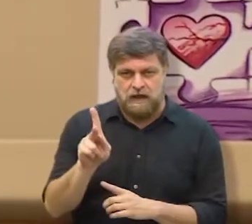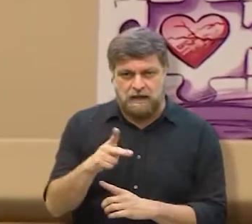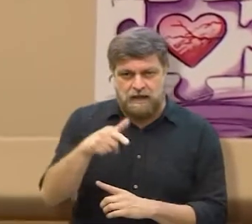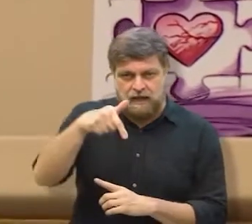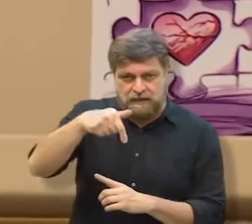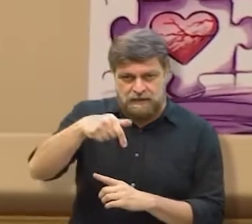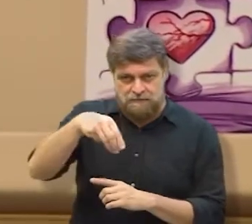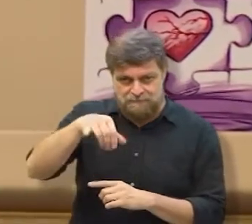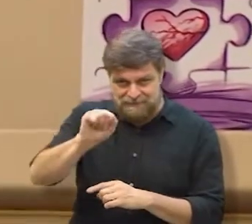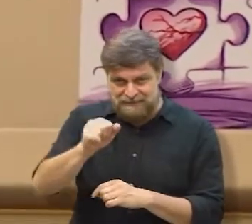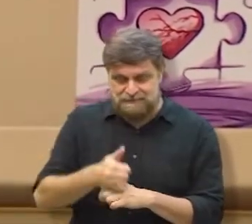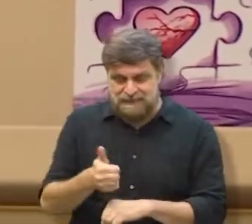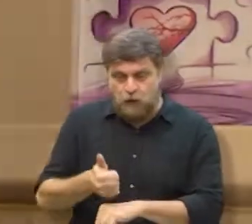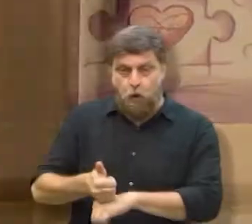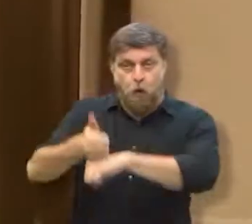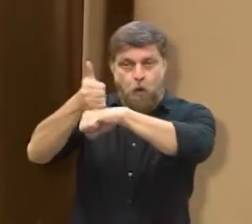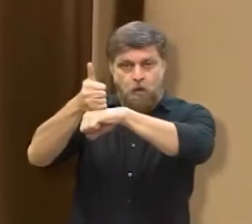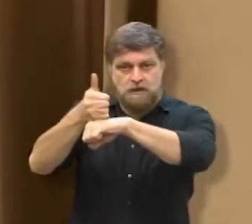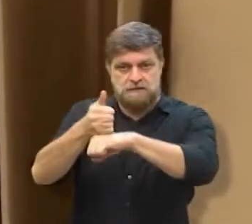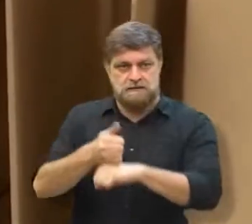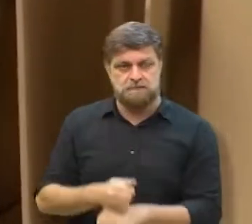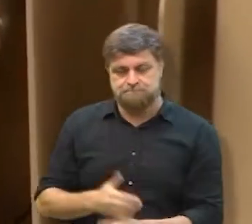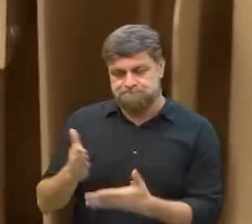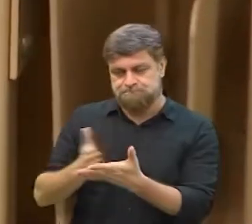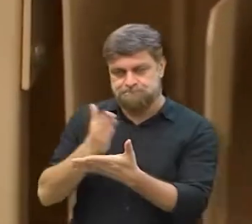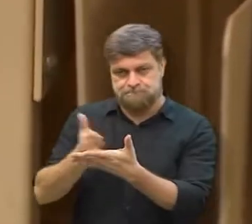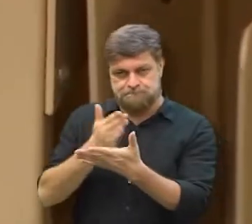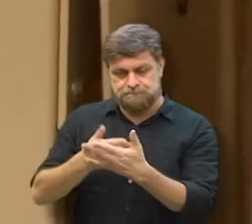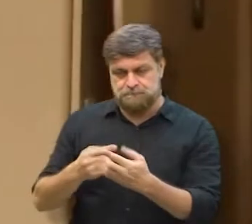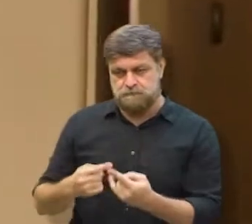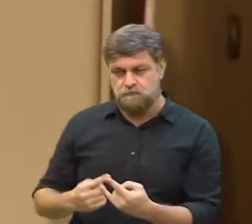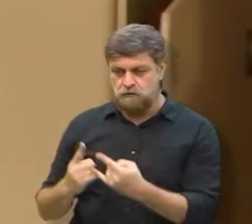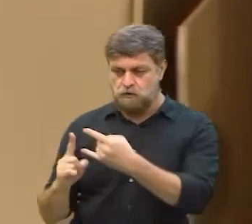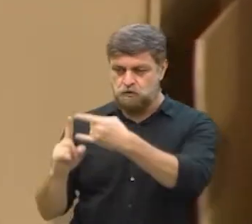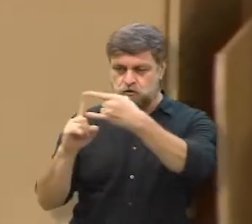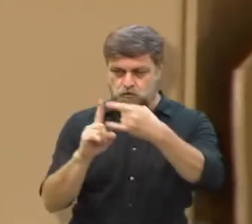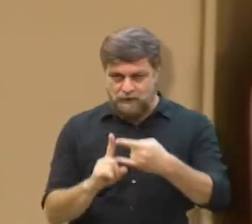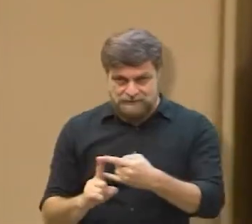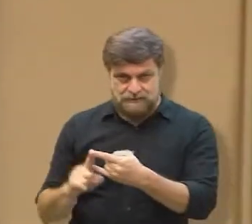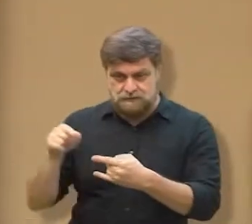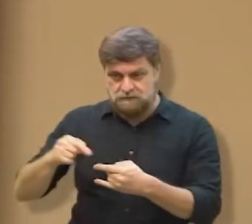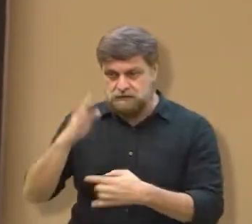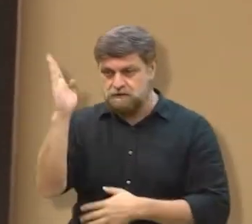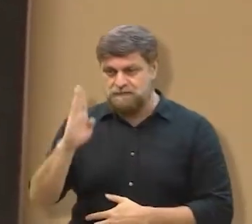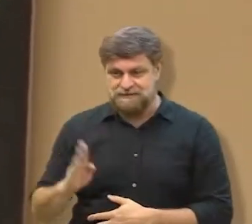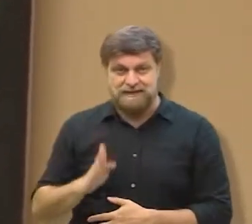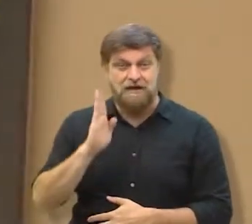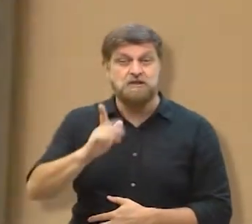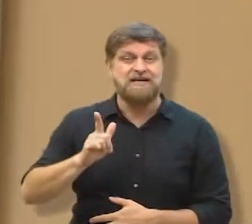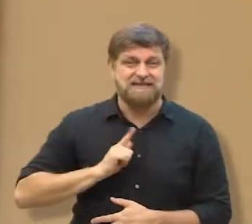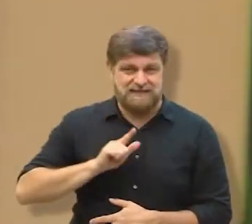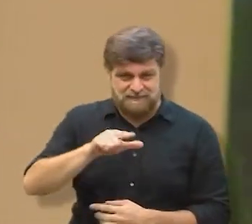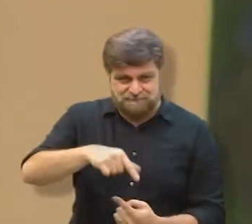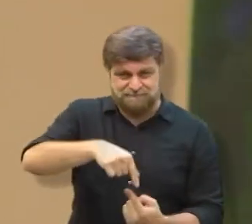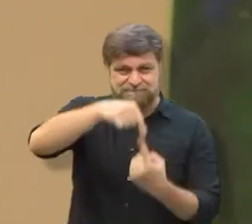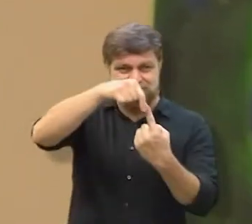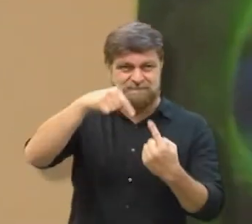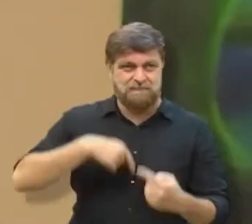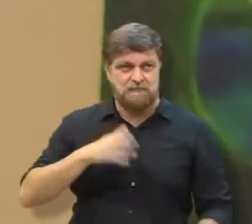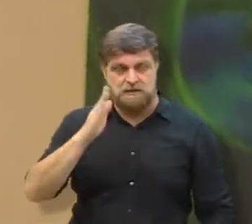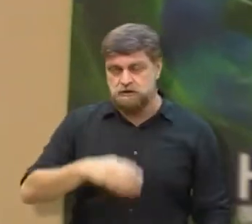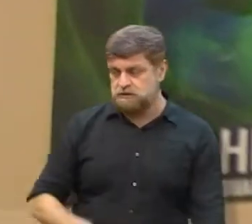HQ Mix, conhecida como Oscar dos quadrinhos brasileiros, já é um lugar conhecido para o Daniel. Já